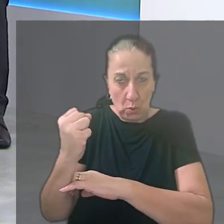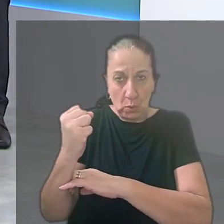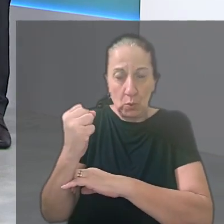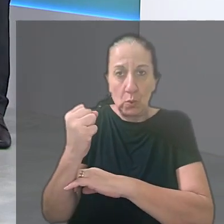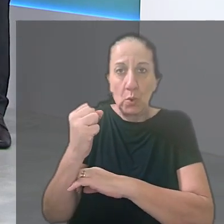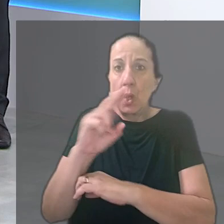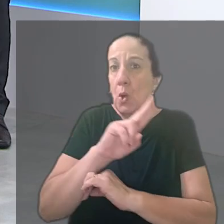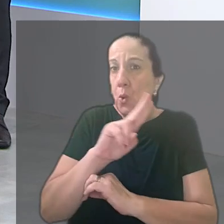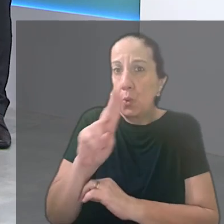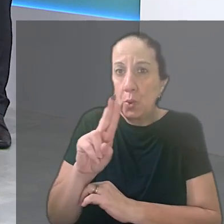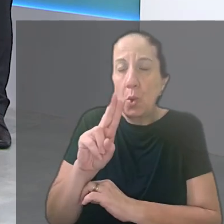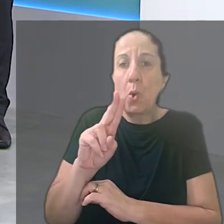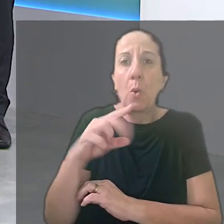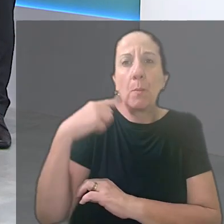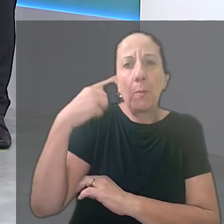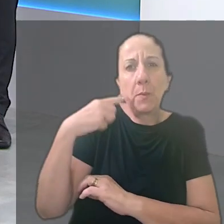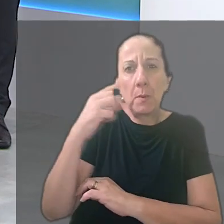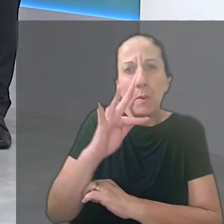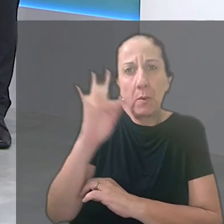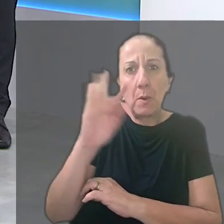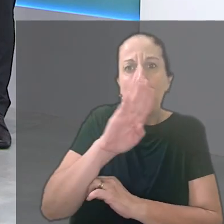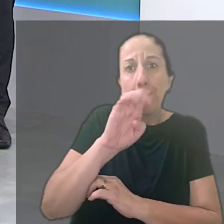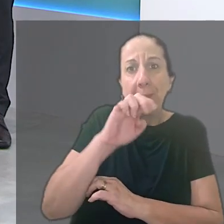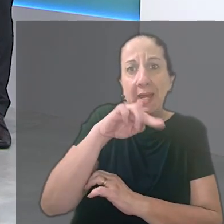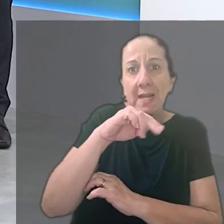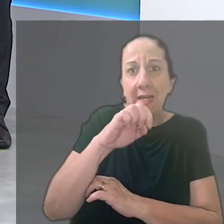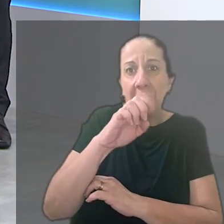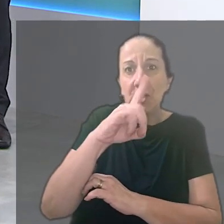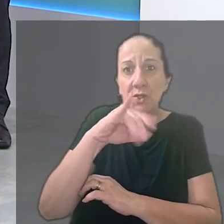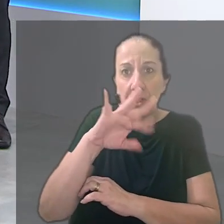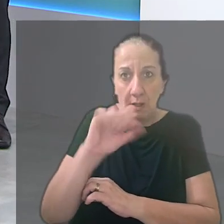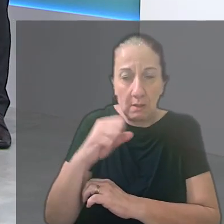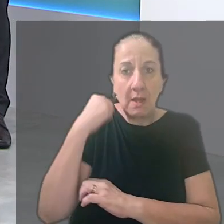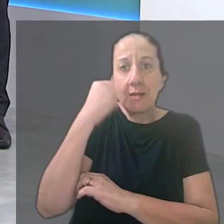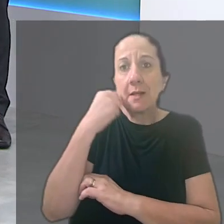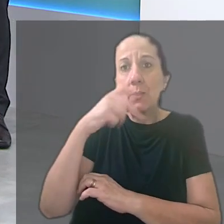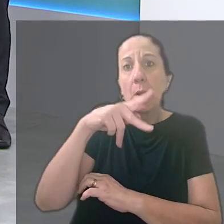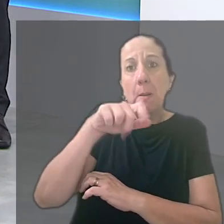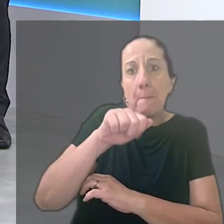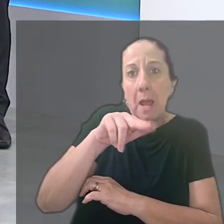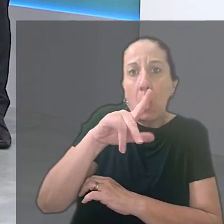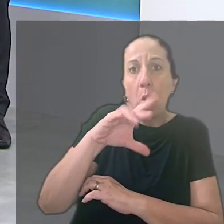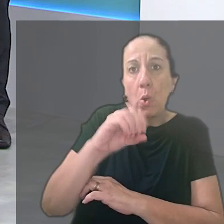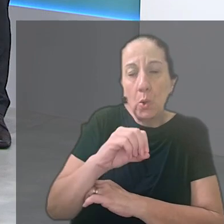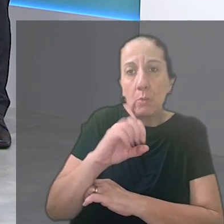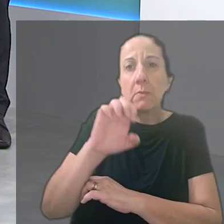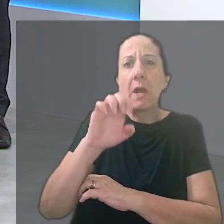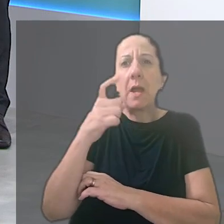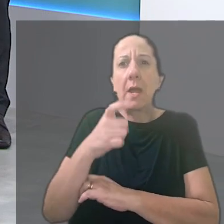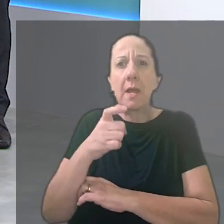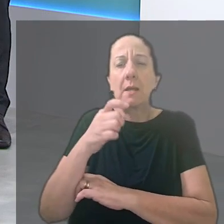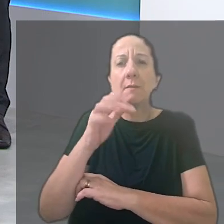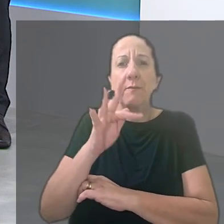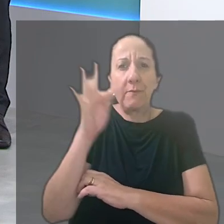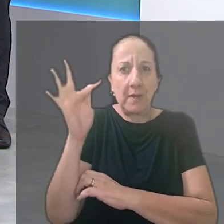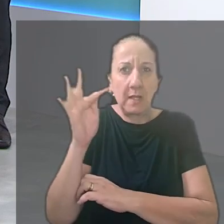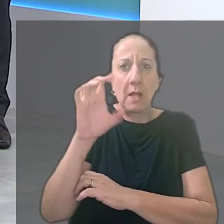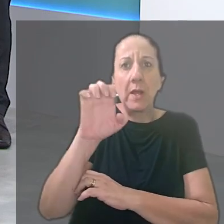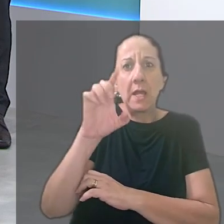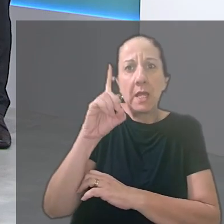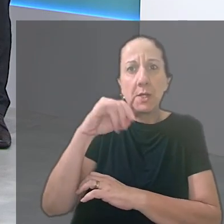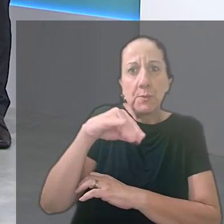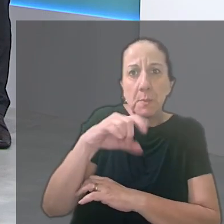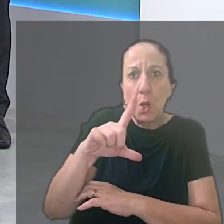de 1988. Entre os nomes estão a deputada federal Benedita da Silva, o senador Paulo Paim e o ex-deputado